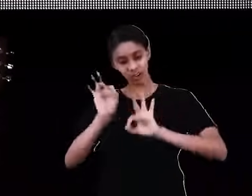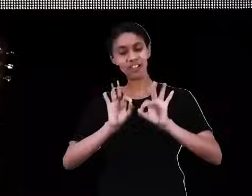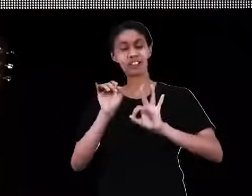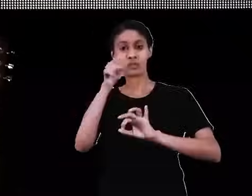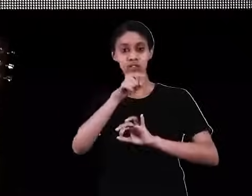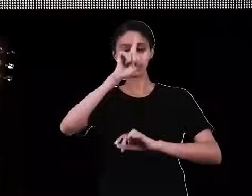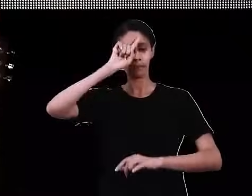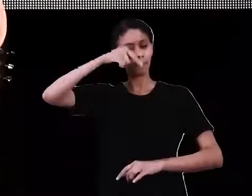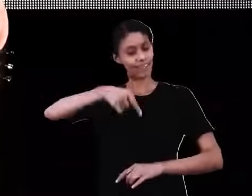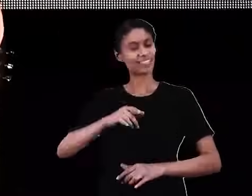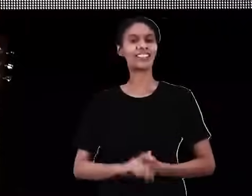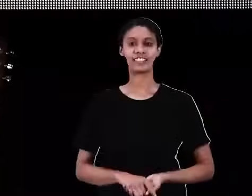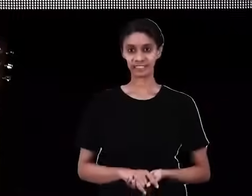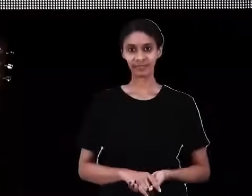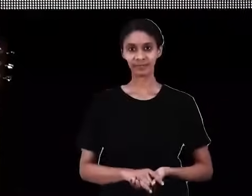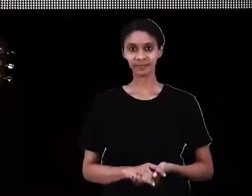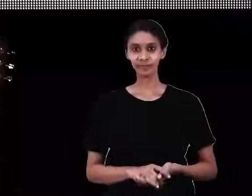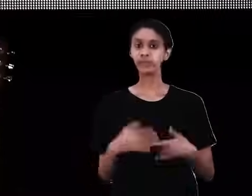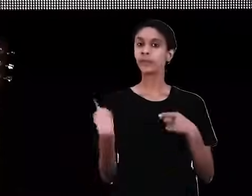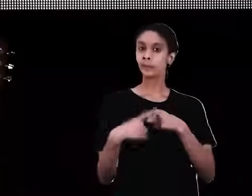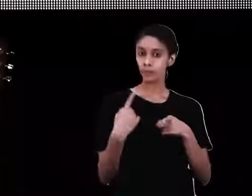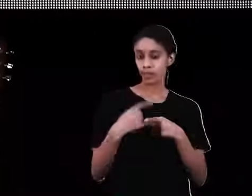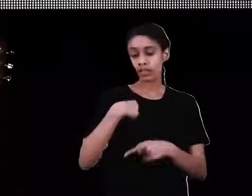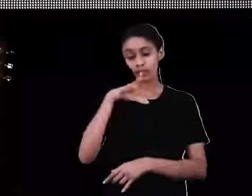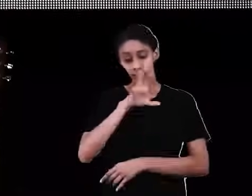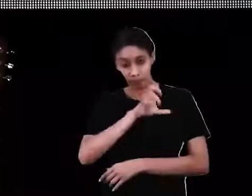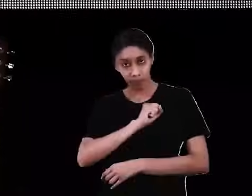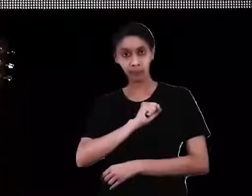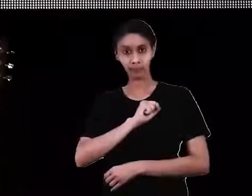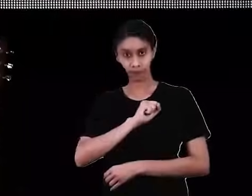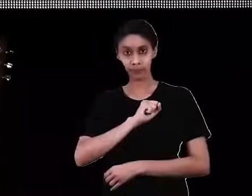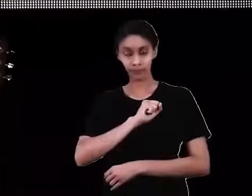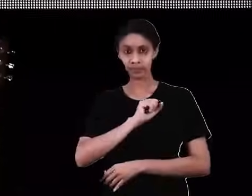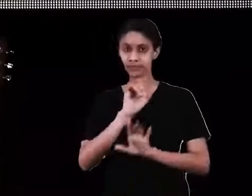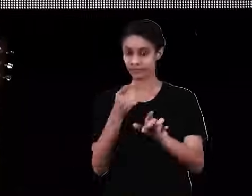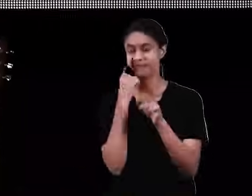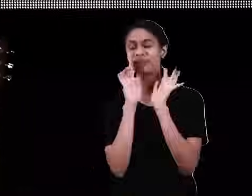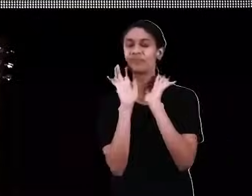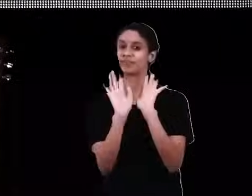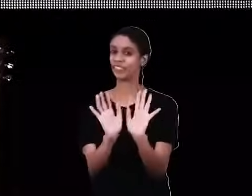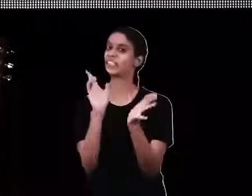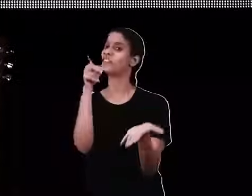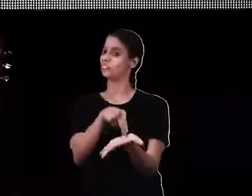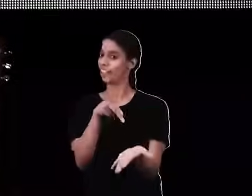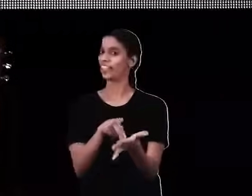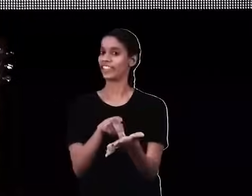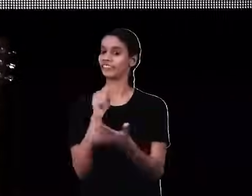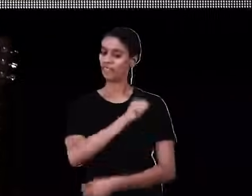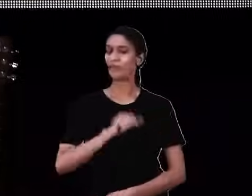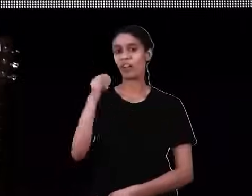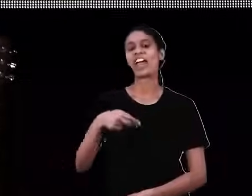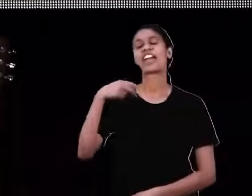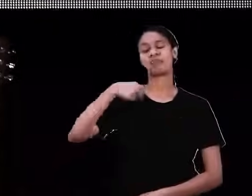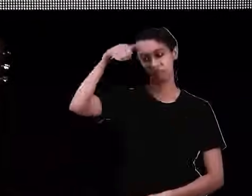Governe. Sabe por quê, gente? Eu amo que... Gente, vamos falar a verdade. Abigail era nordestina,